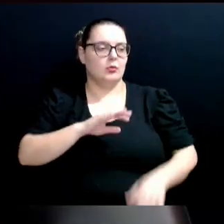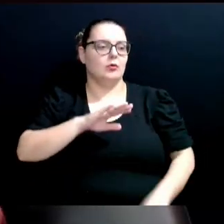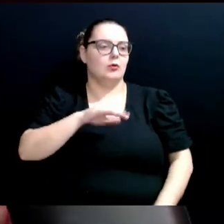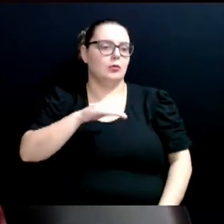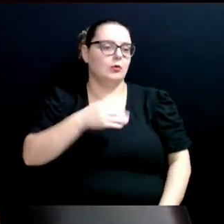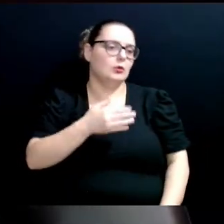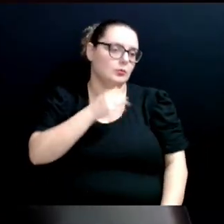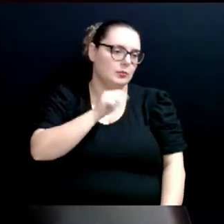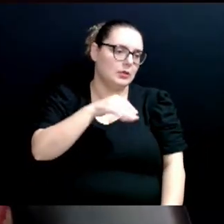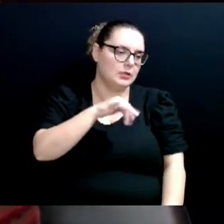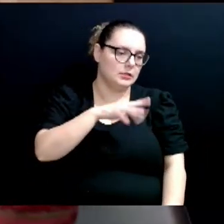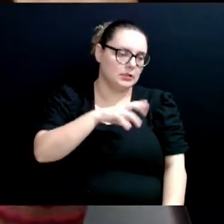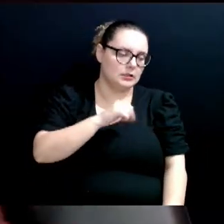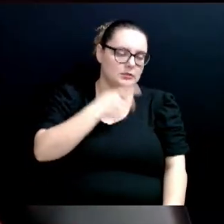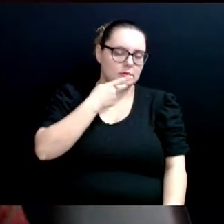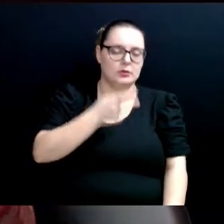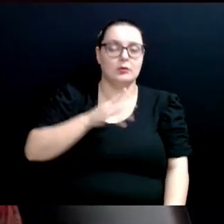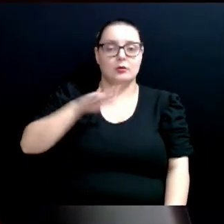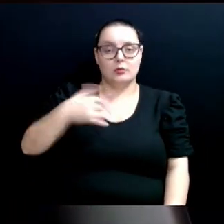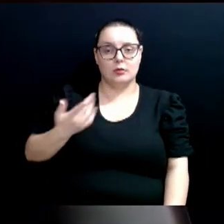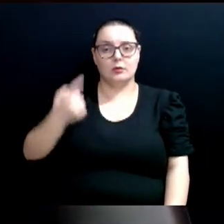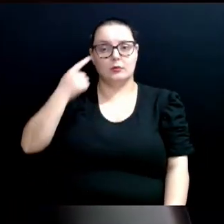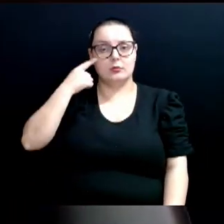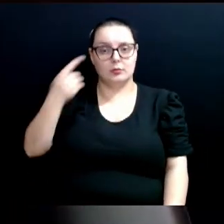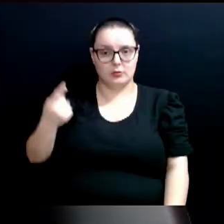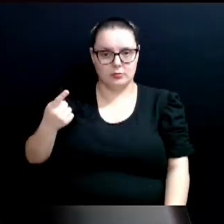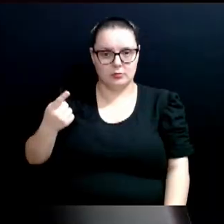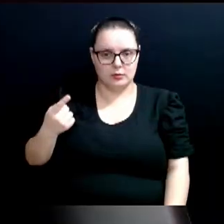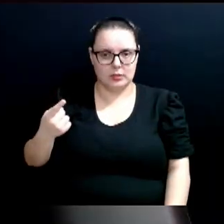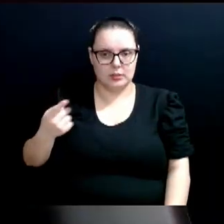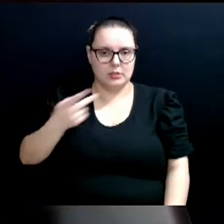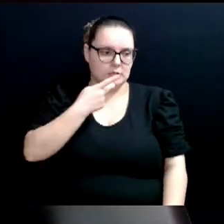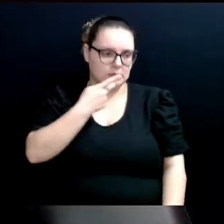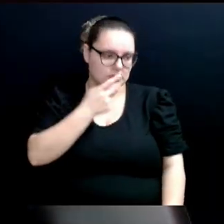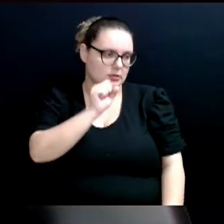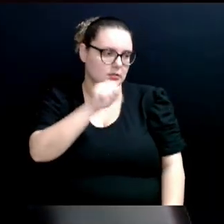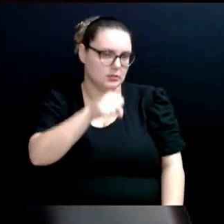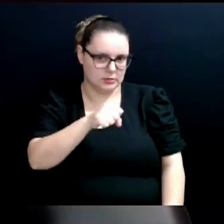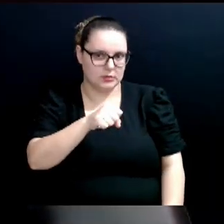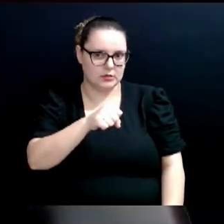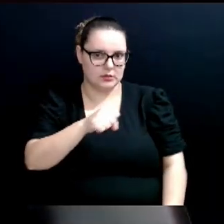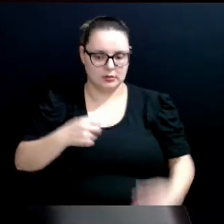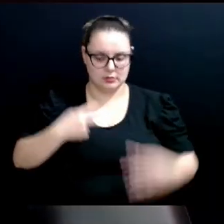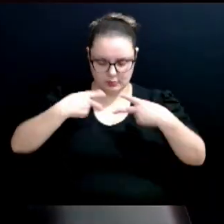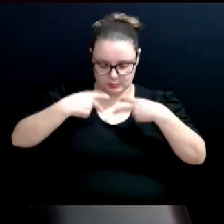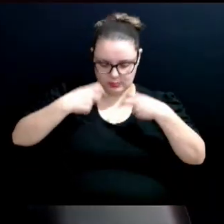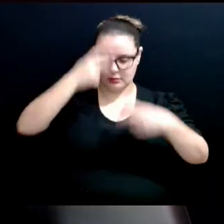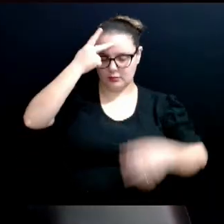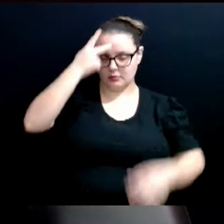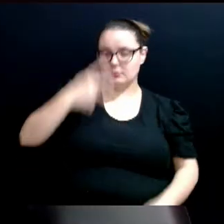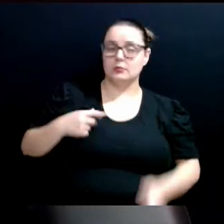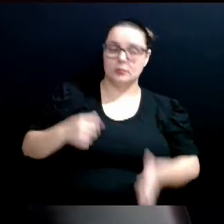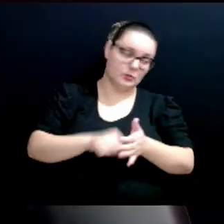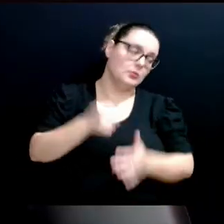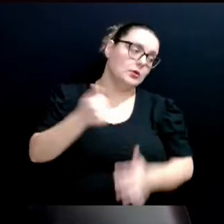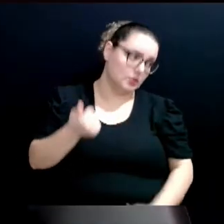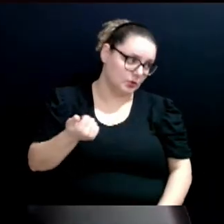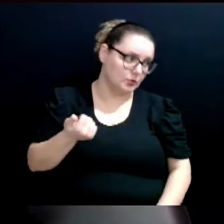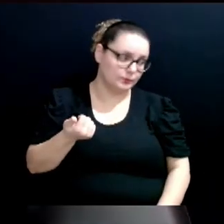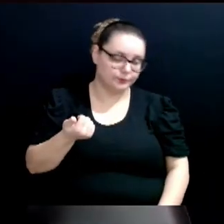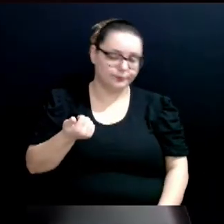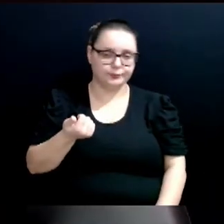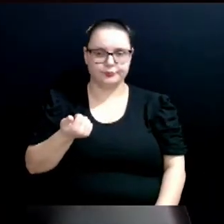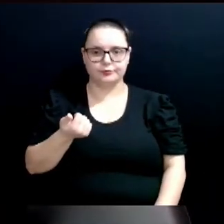pensar em dizer sim, nós temos que olhar para nós primeiro, né? Então, um